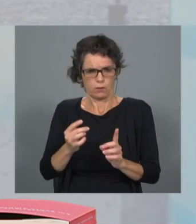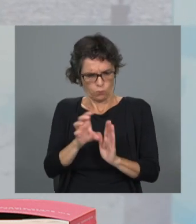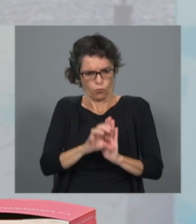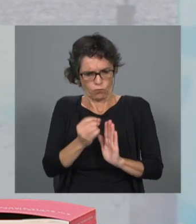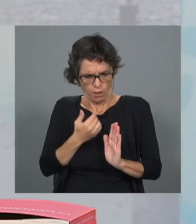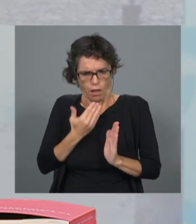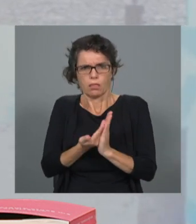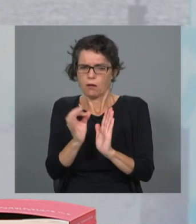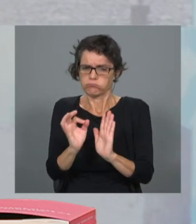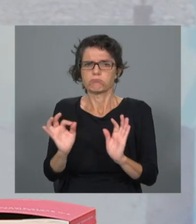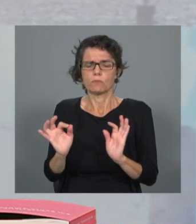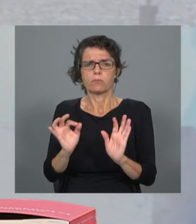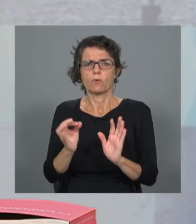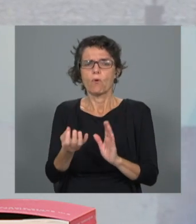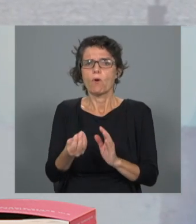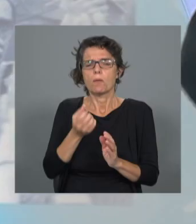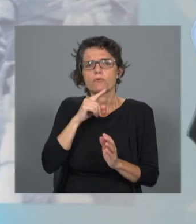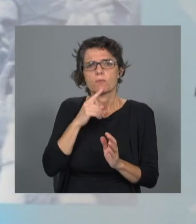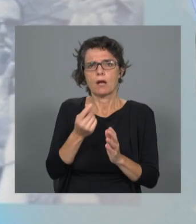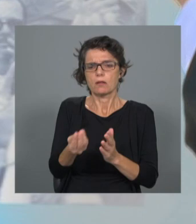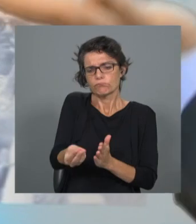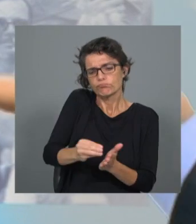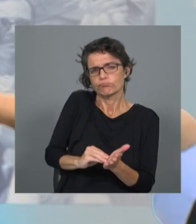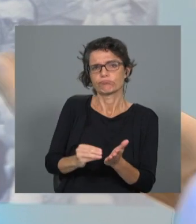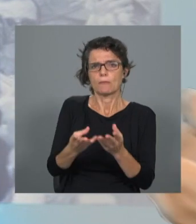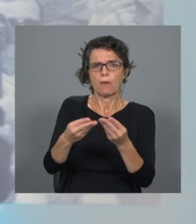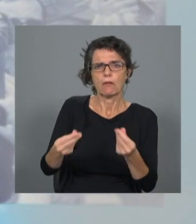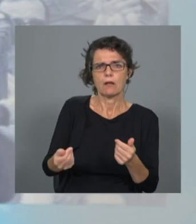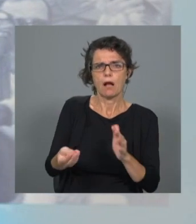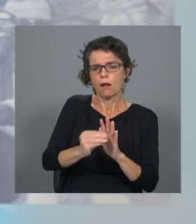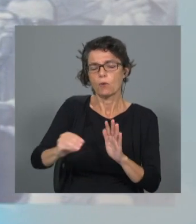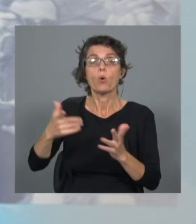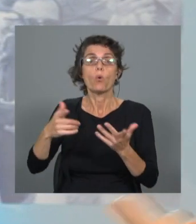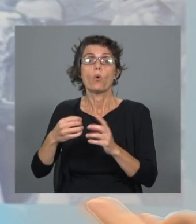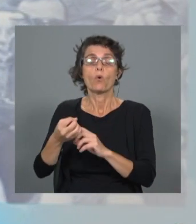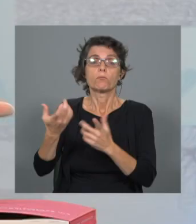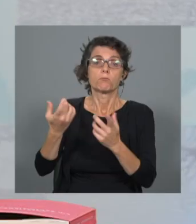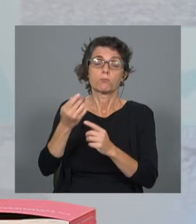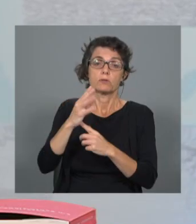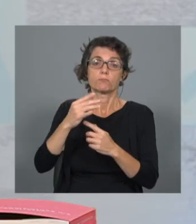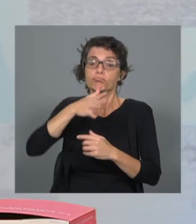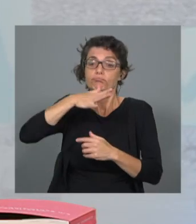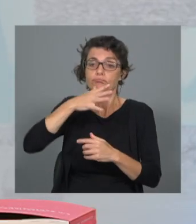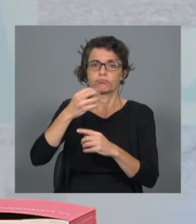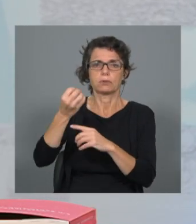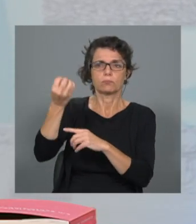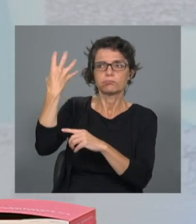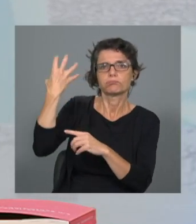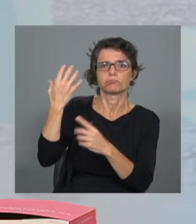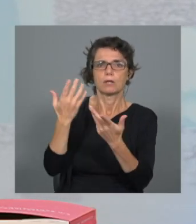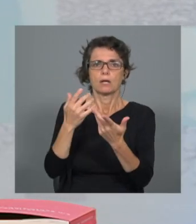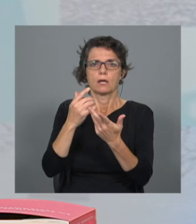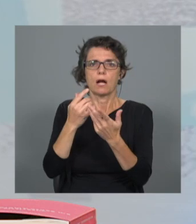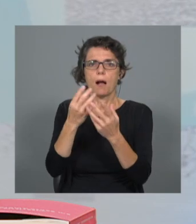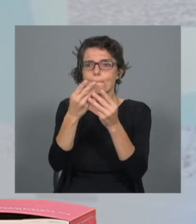escrever alguns itens. Precisamos muitas vezes de fazer apresentações, ou seja, há sim alguns requisitos,